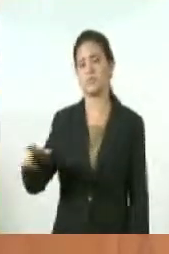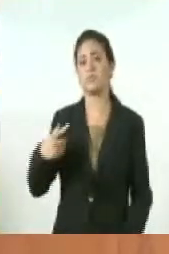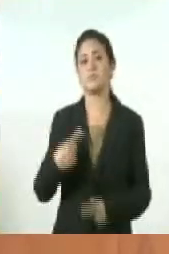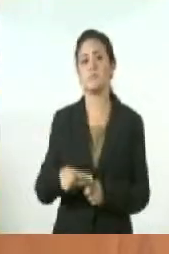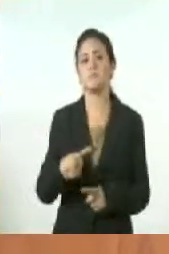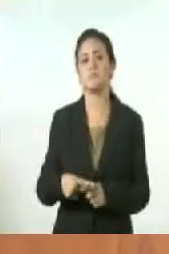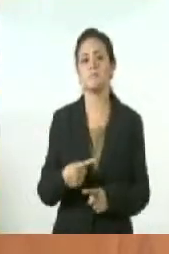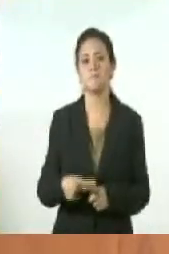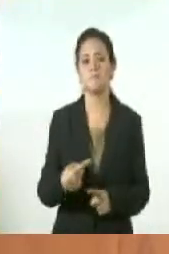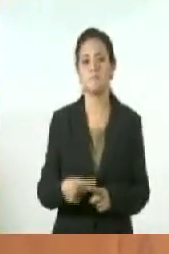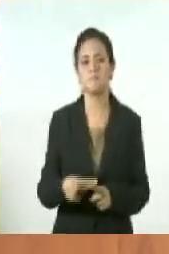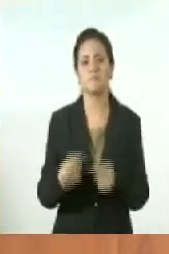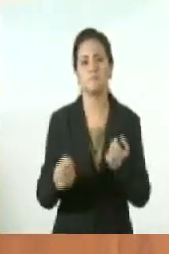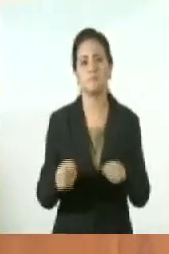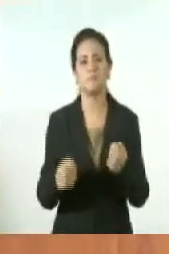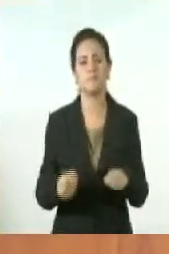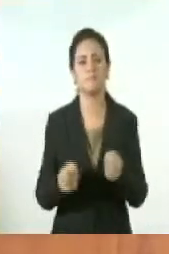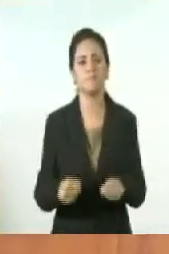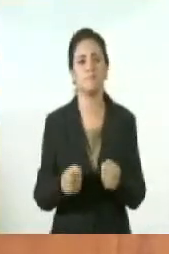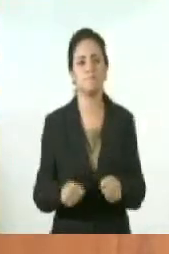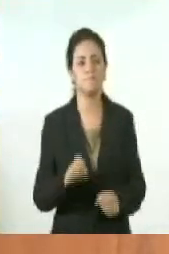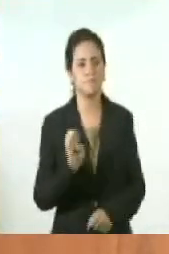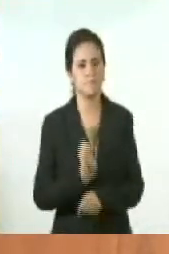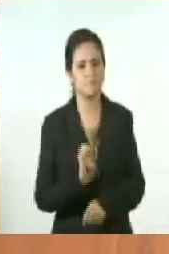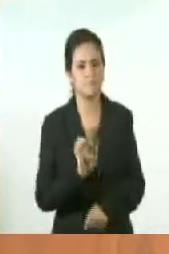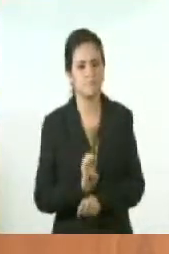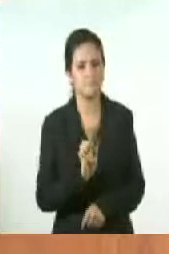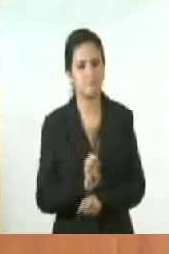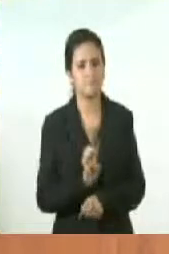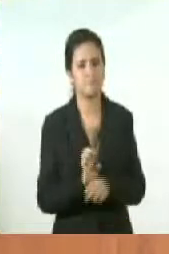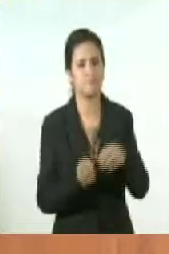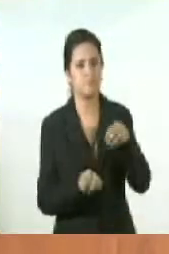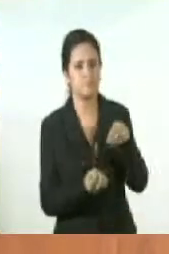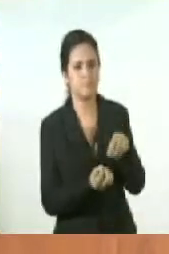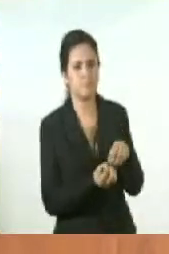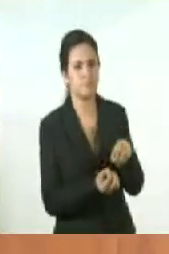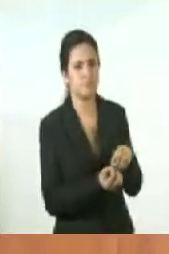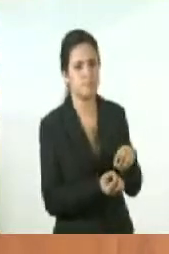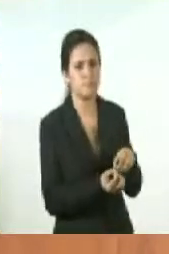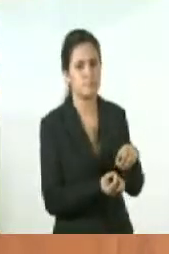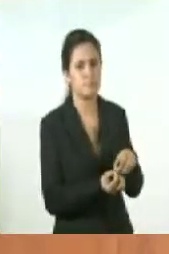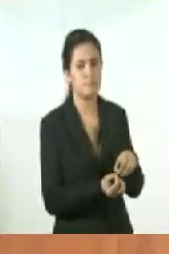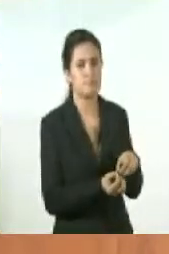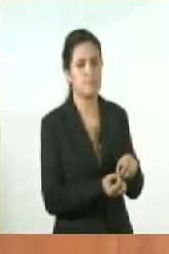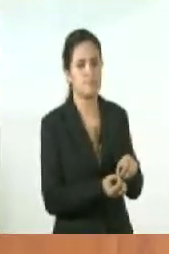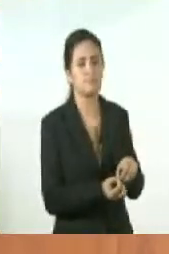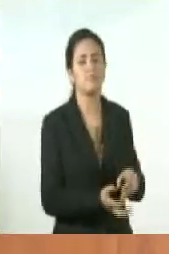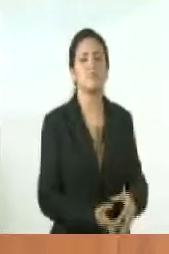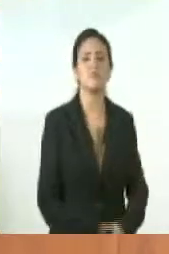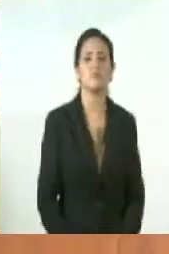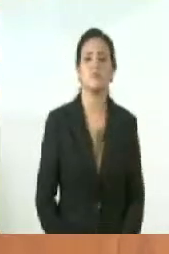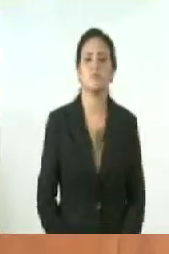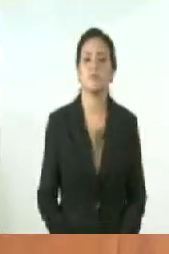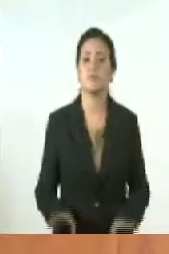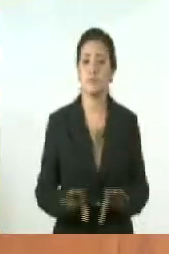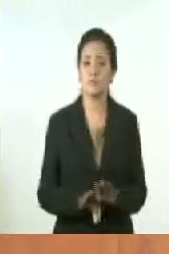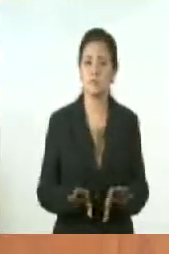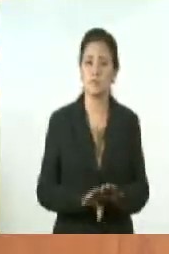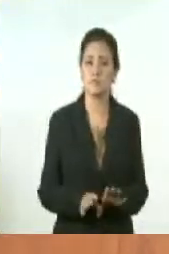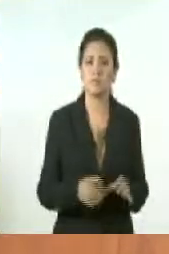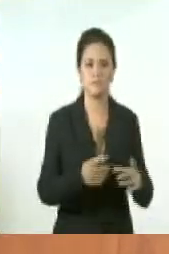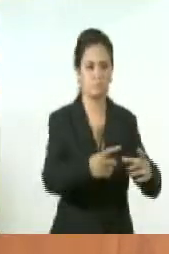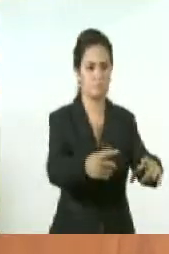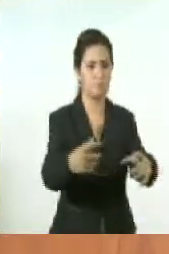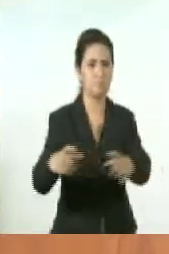às necessidades do Departamento Estadual de Trânsito do Maranhão, doravante denominado DETRAN, e de suas unidades